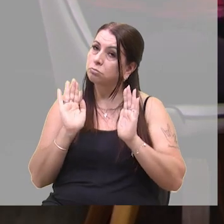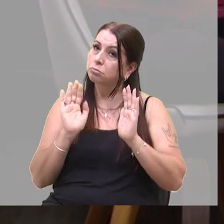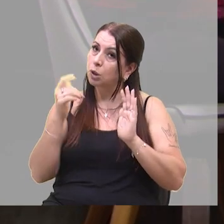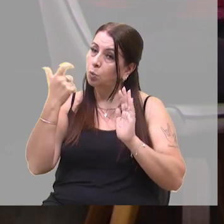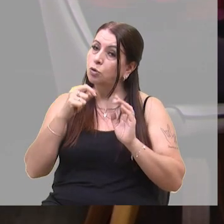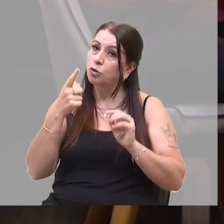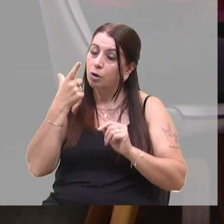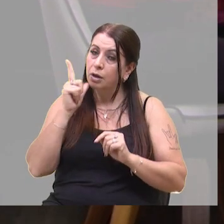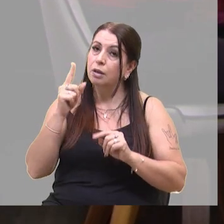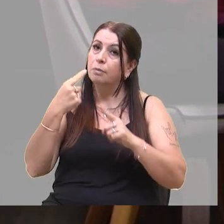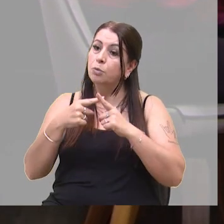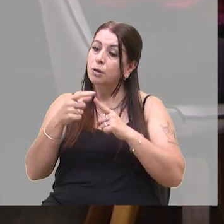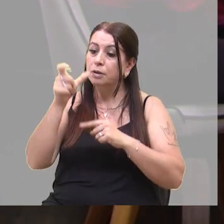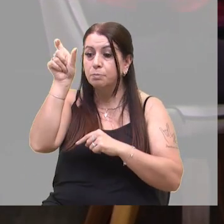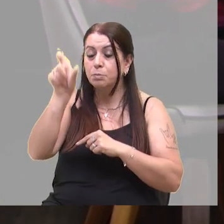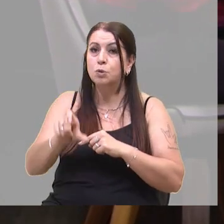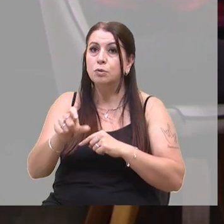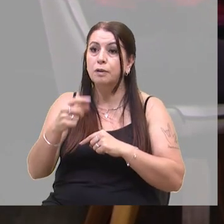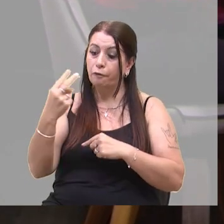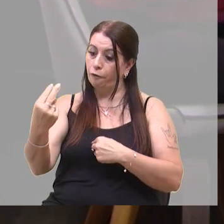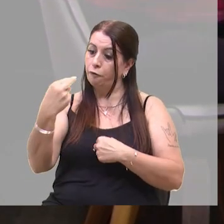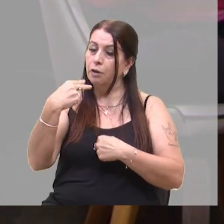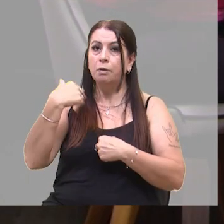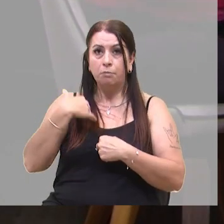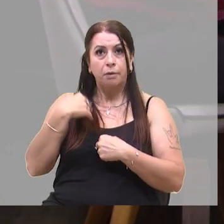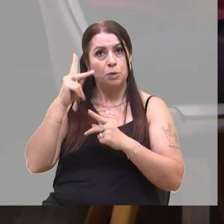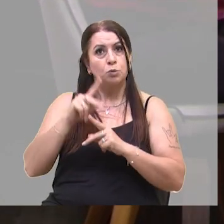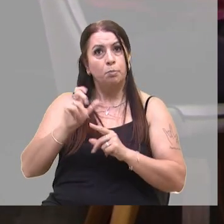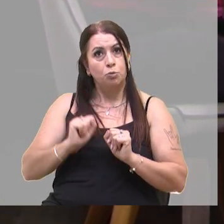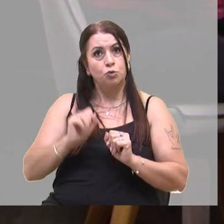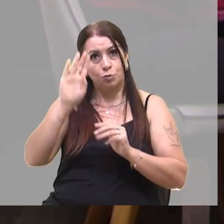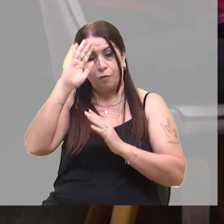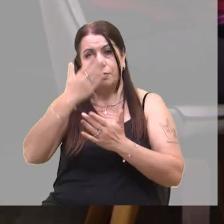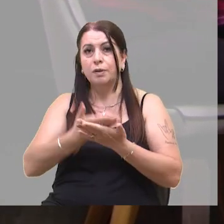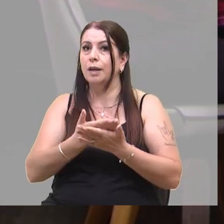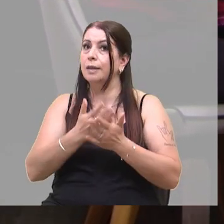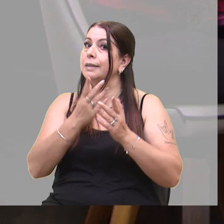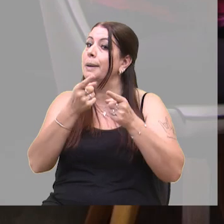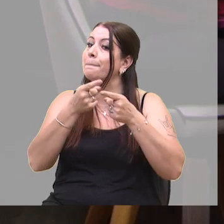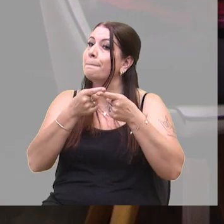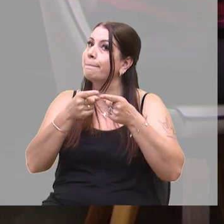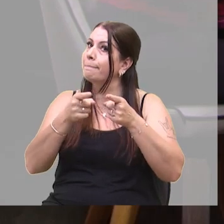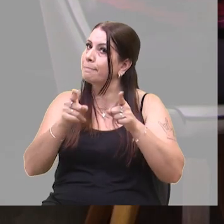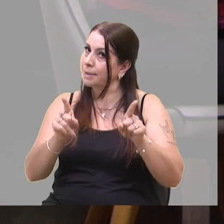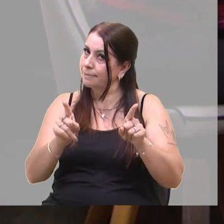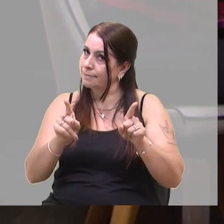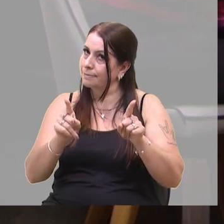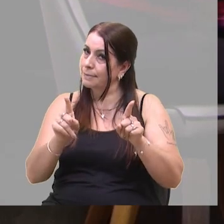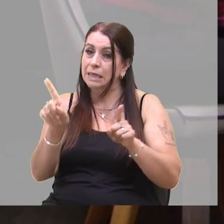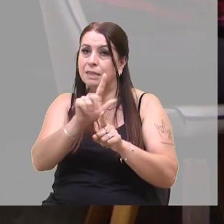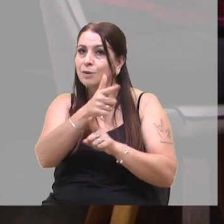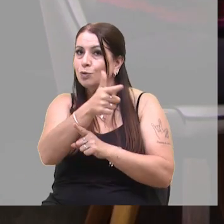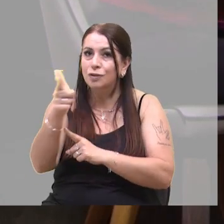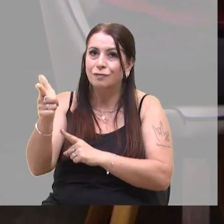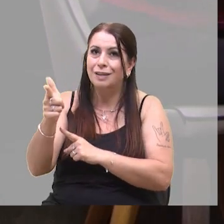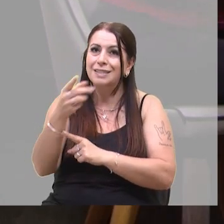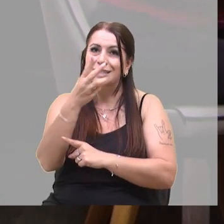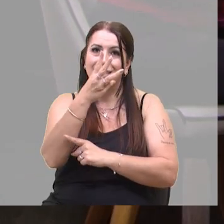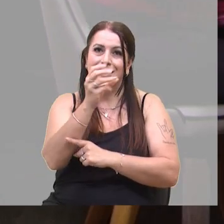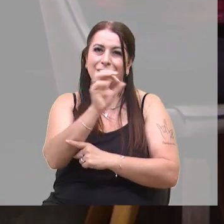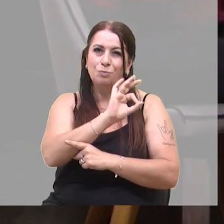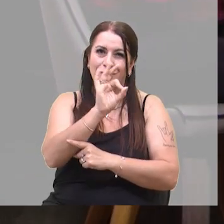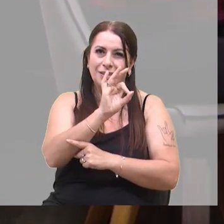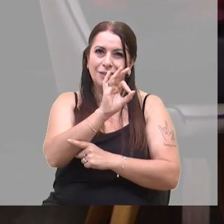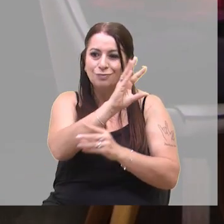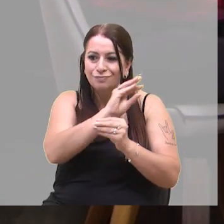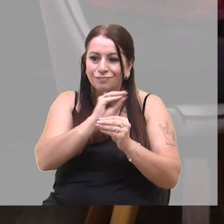representatividade, parará, parará. E eu costumo dizer, eu também concordo. Eu acho que eu fui eleita porque as pessoas viram Sim. em mim uma pessoa em quem elas